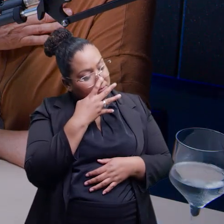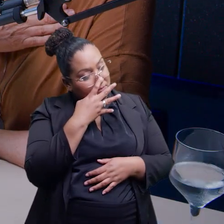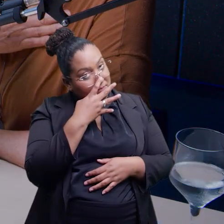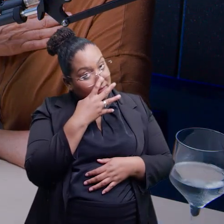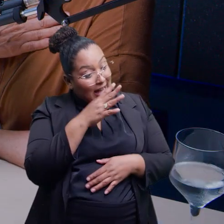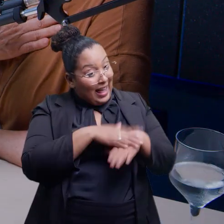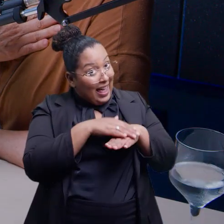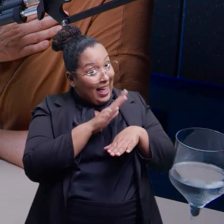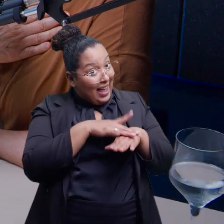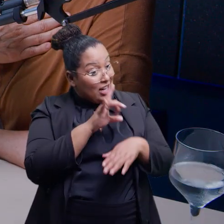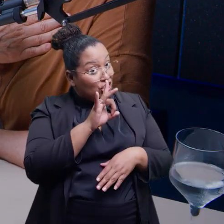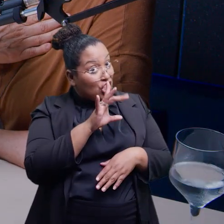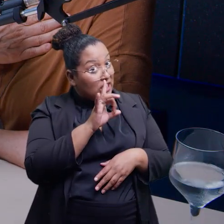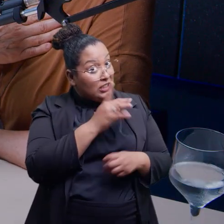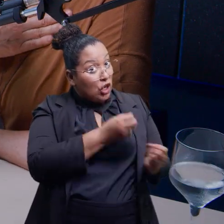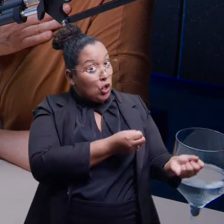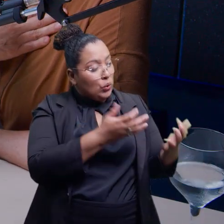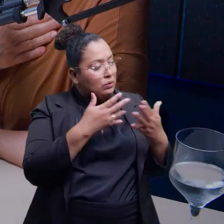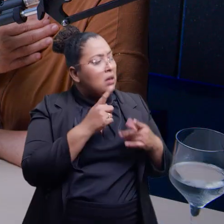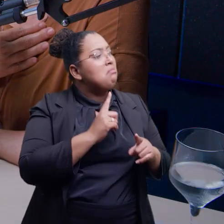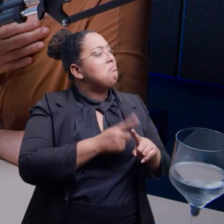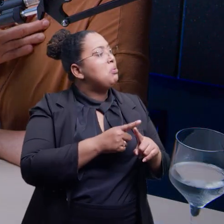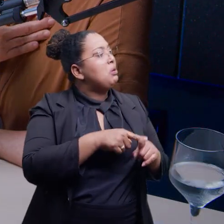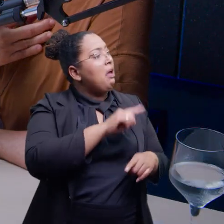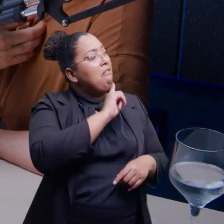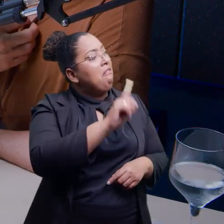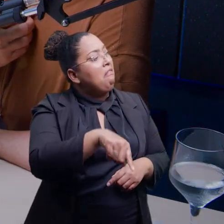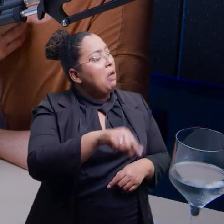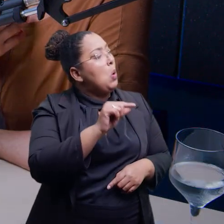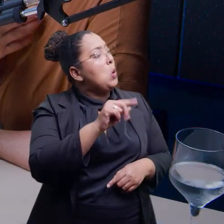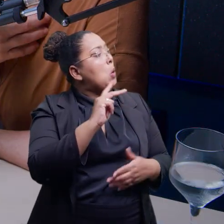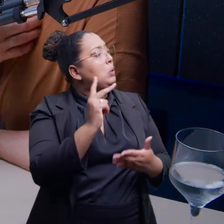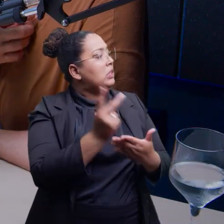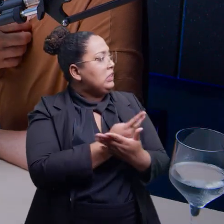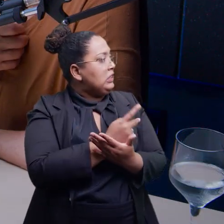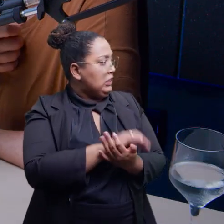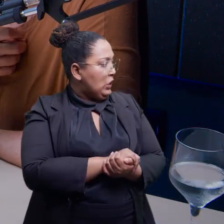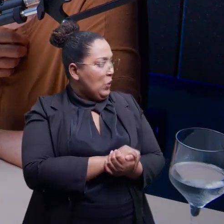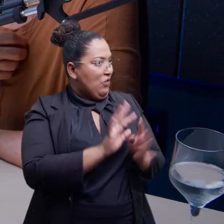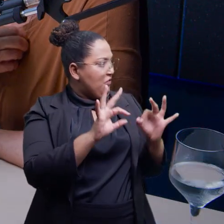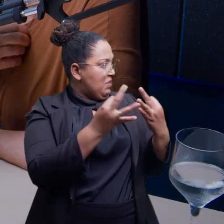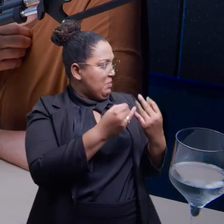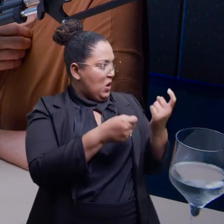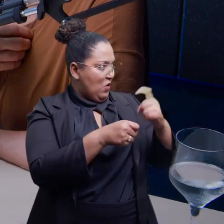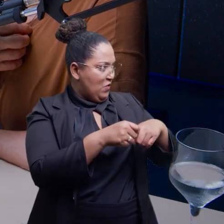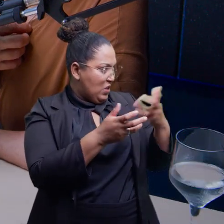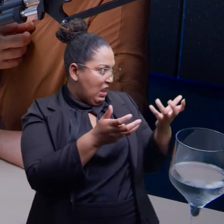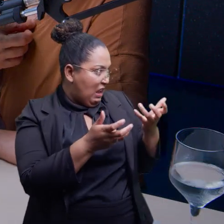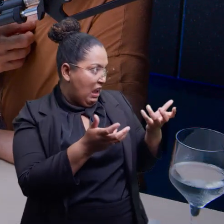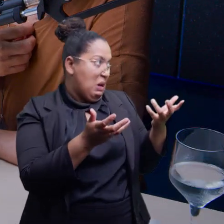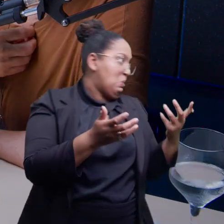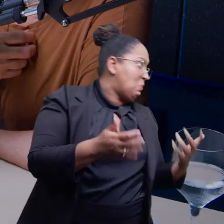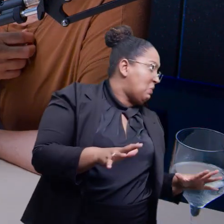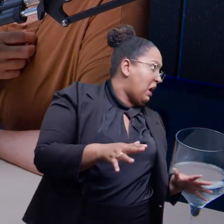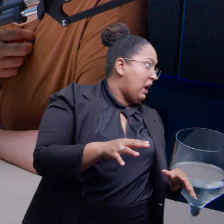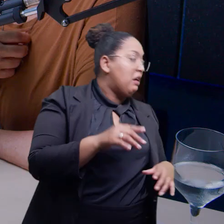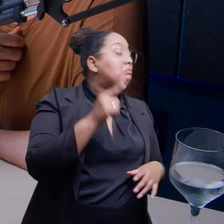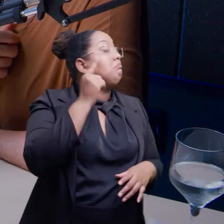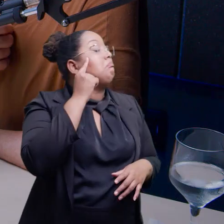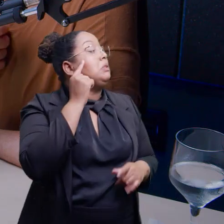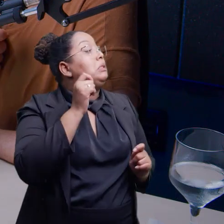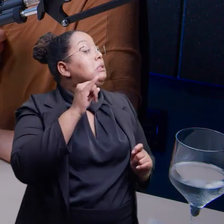a partir dele próprio. Por que você está aqui? O que aconteceu? Você não quer voltar para sua família? O que você acha de